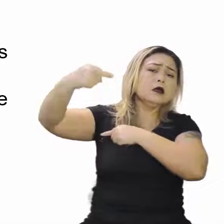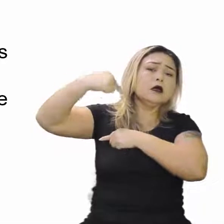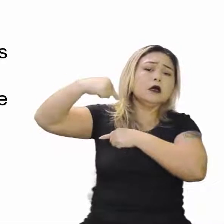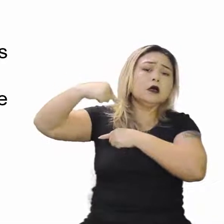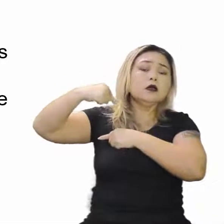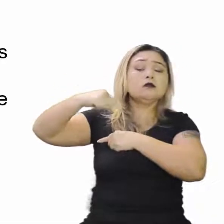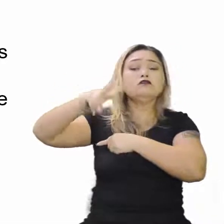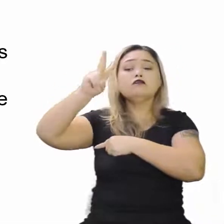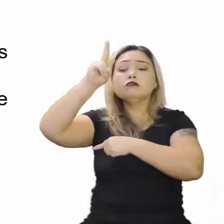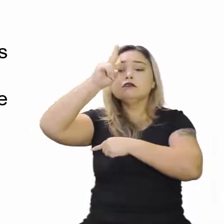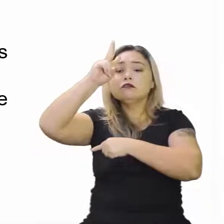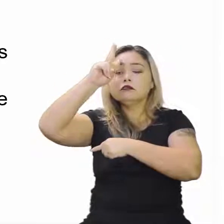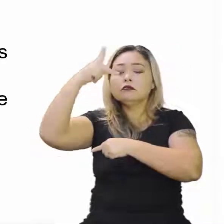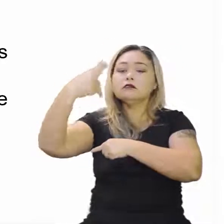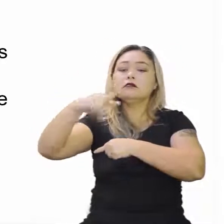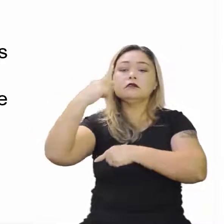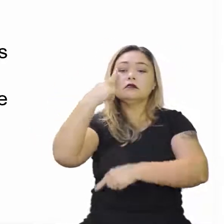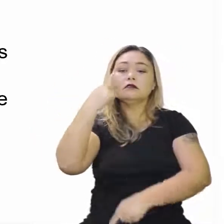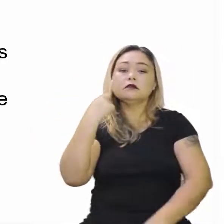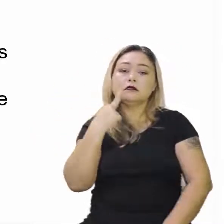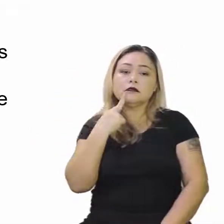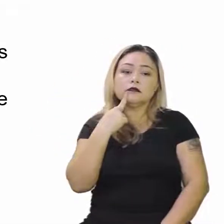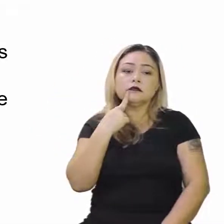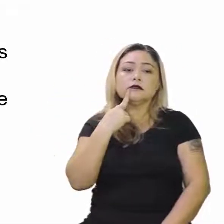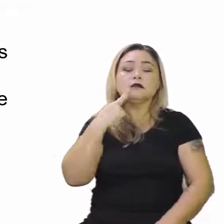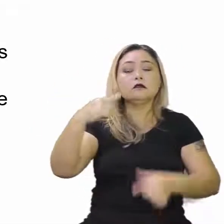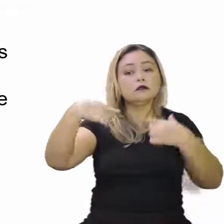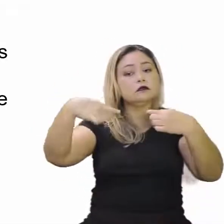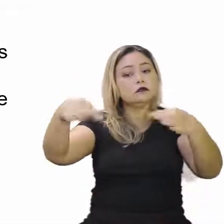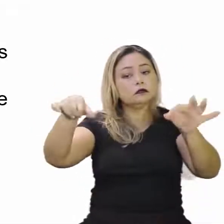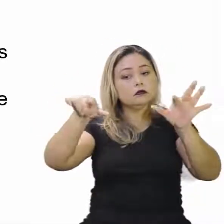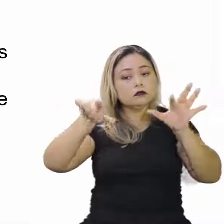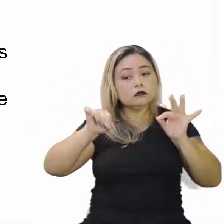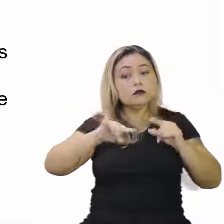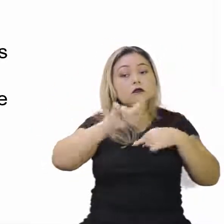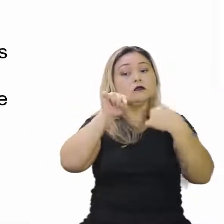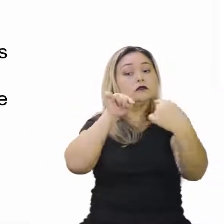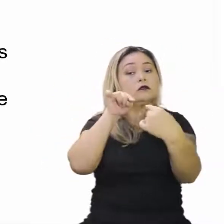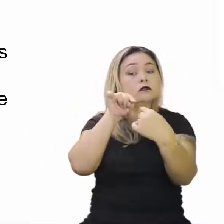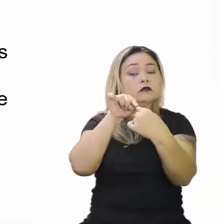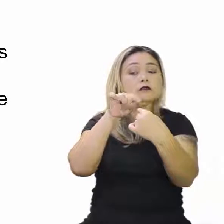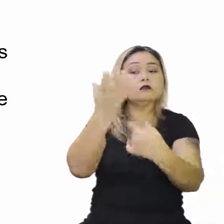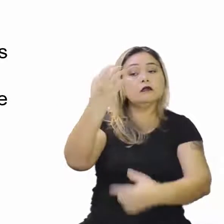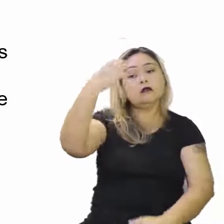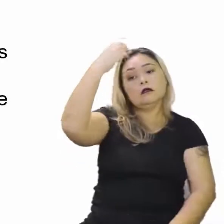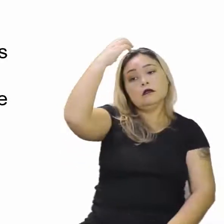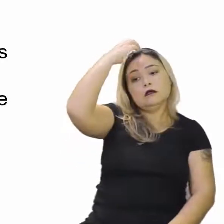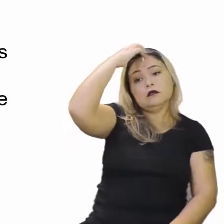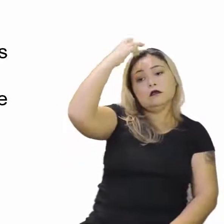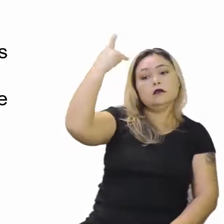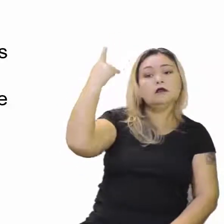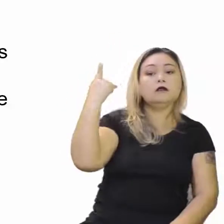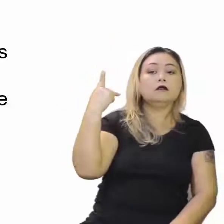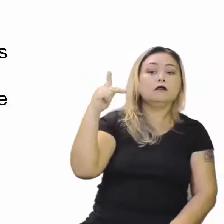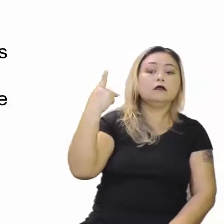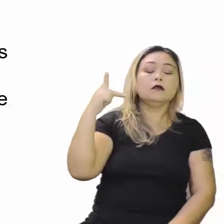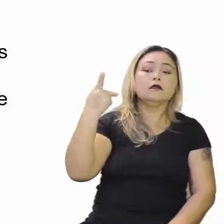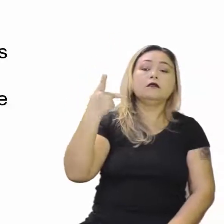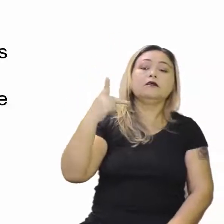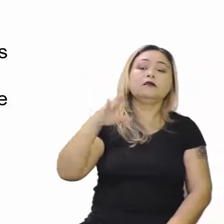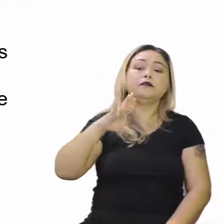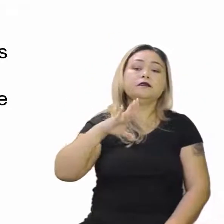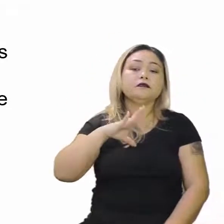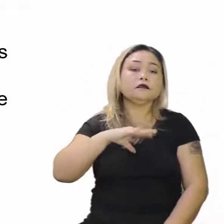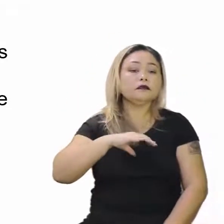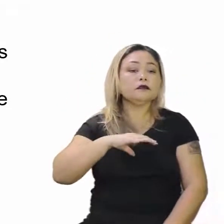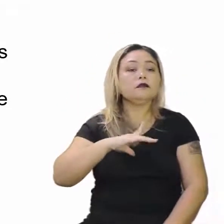A construção do forte obedeceu aos seguintes objetivos da coroa portuguesa. Um, defender